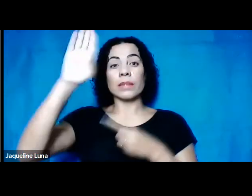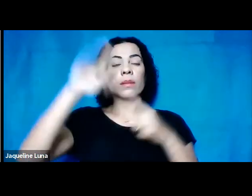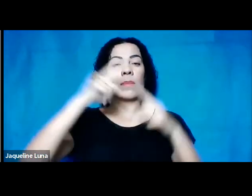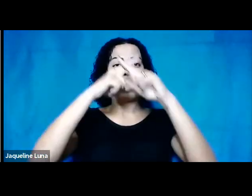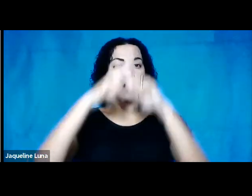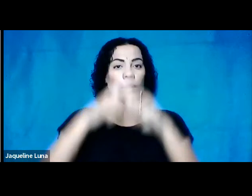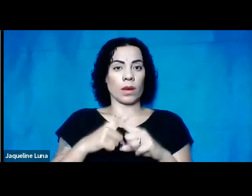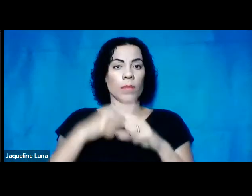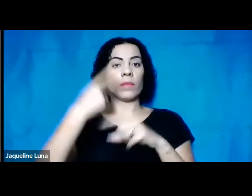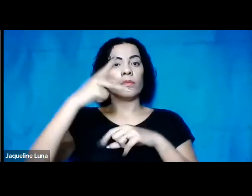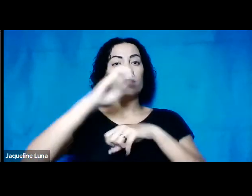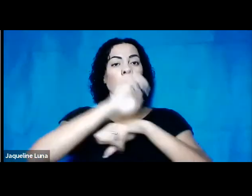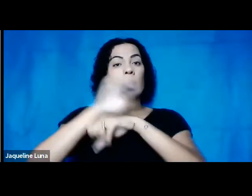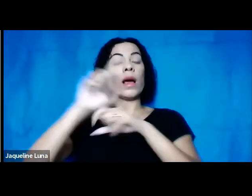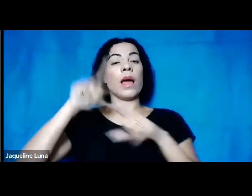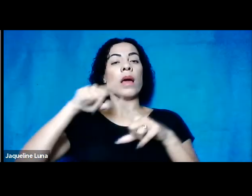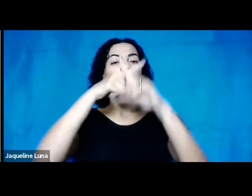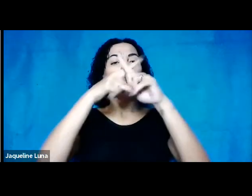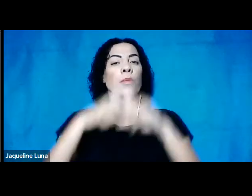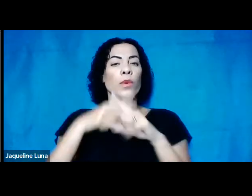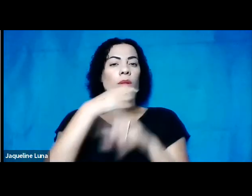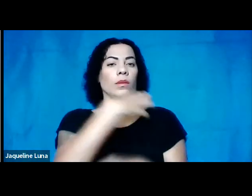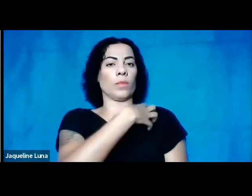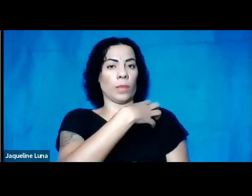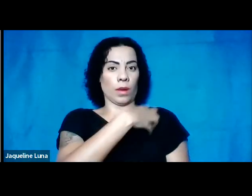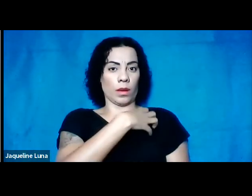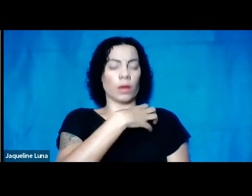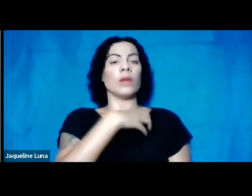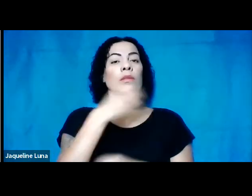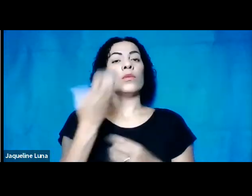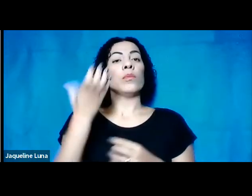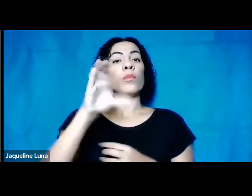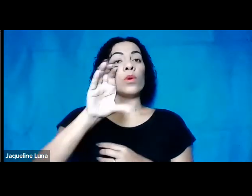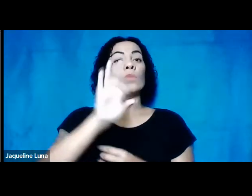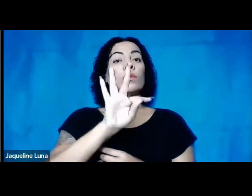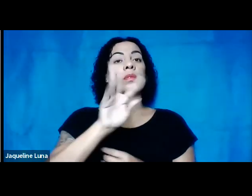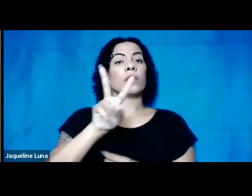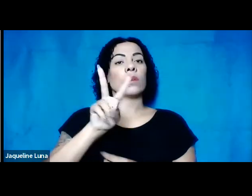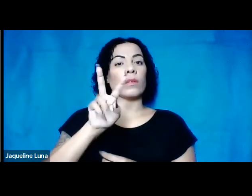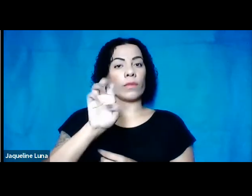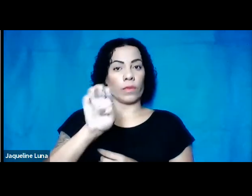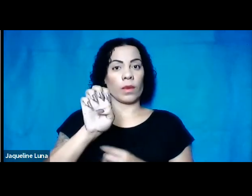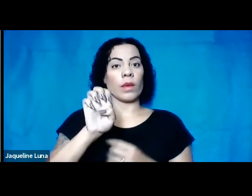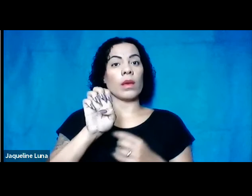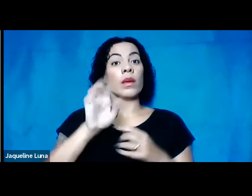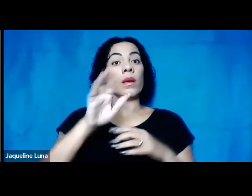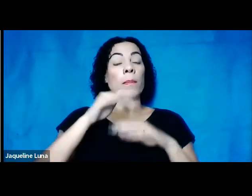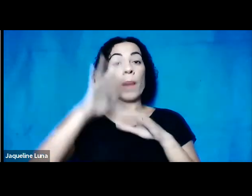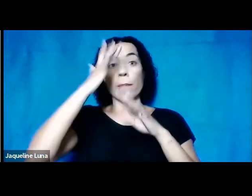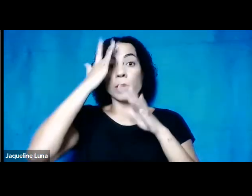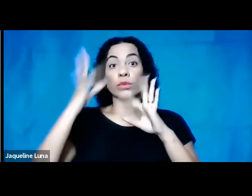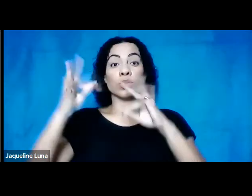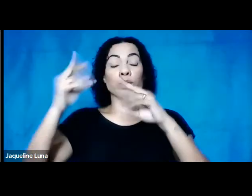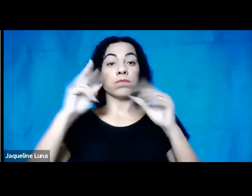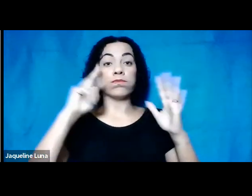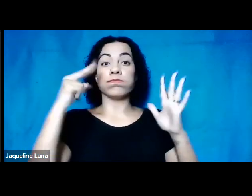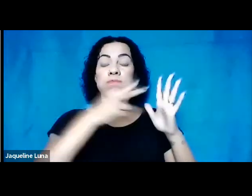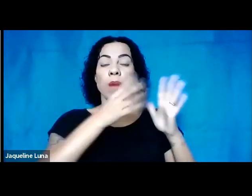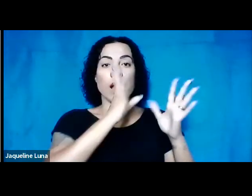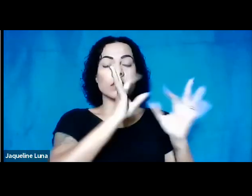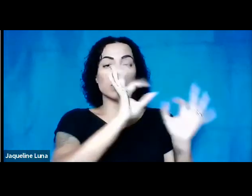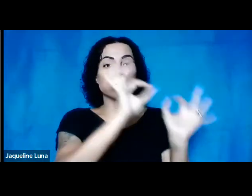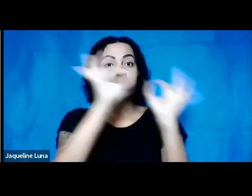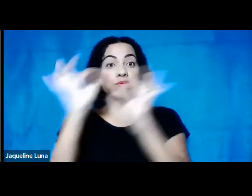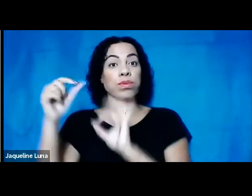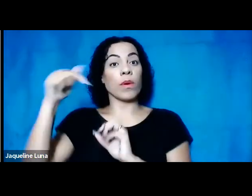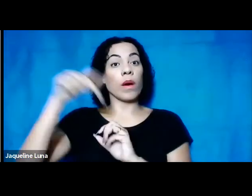do estado, que é o Campeonato Baiano, que colocou a TVE na maior audiência, segundo o Ibope, em alguns momentos aqui